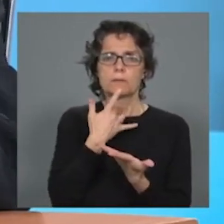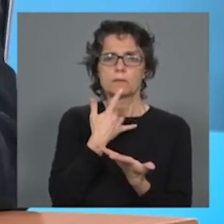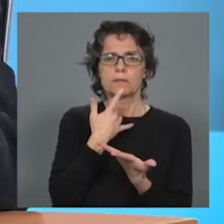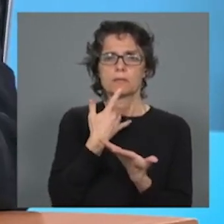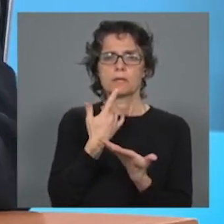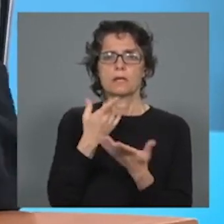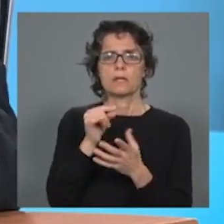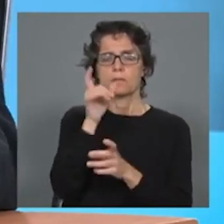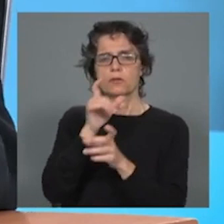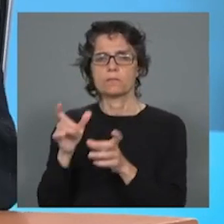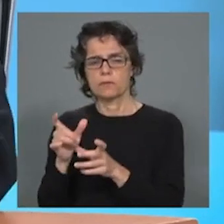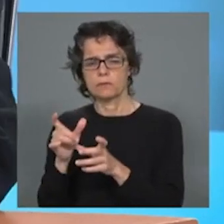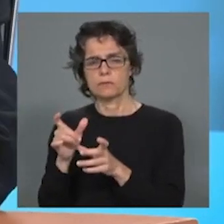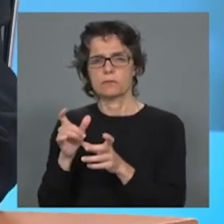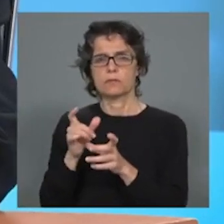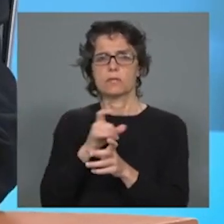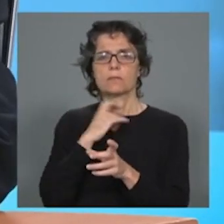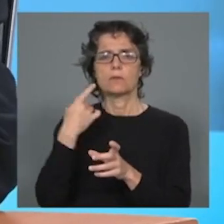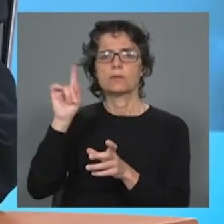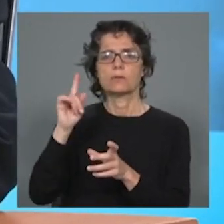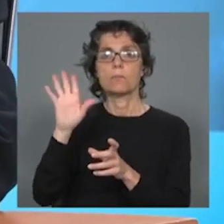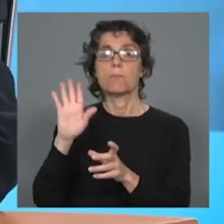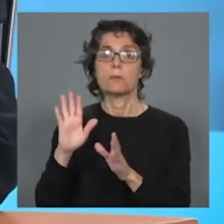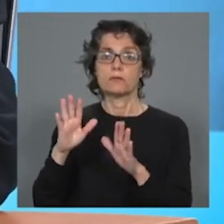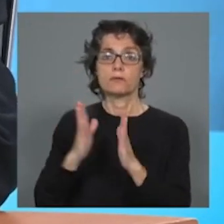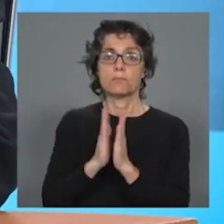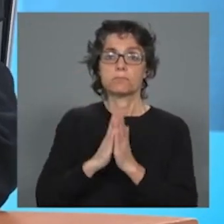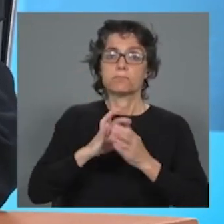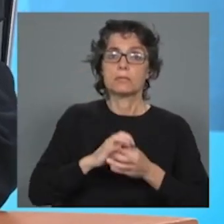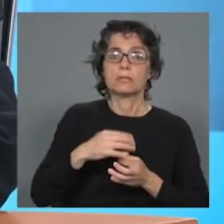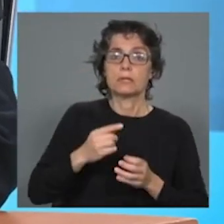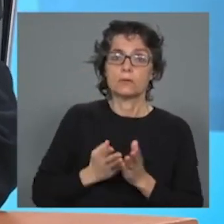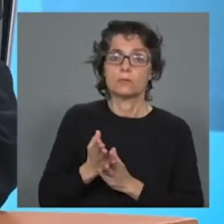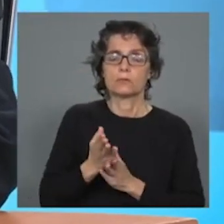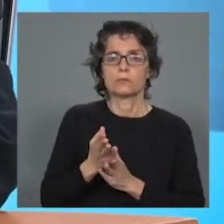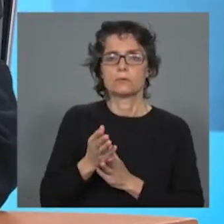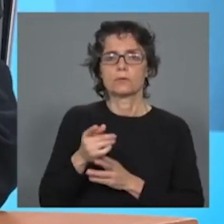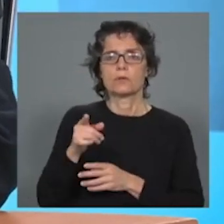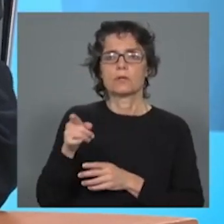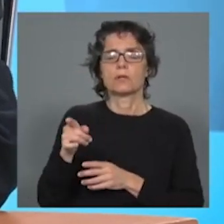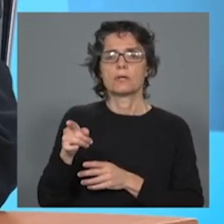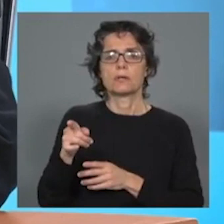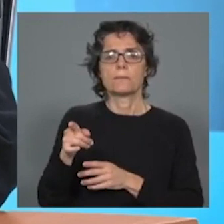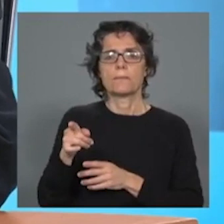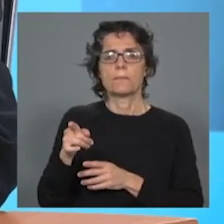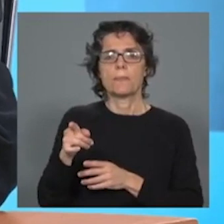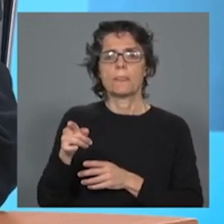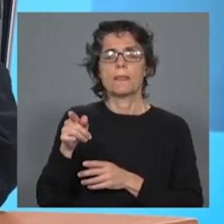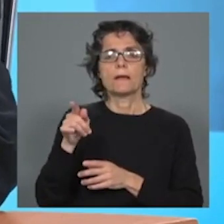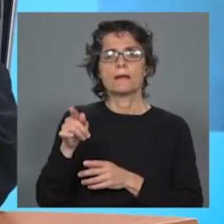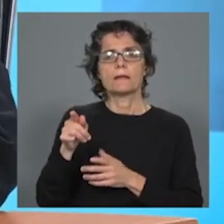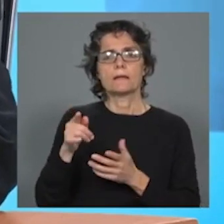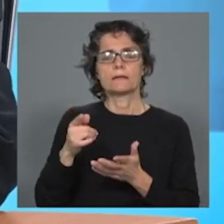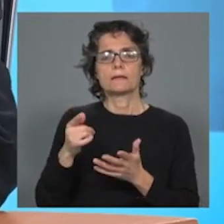e Frederico Ozanam é um claro exemplo a este propósito. Ele vai ser ordenado padre na diocese